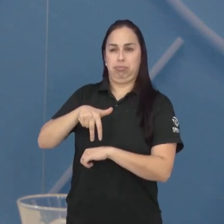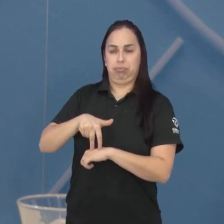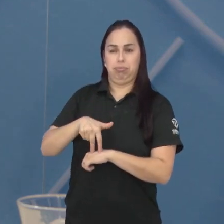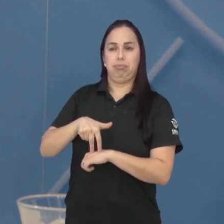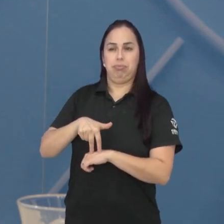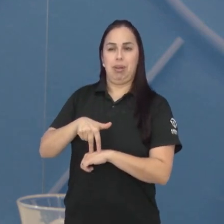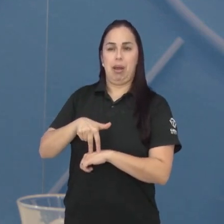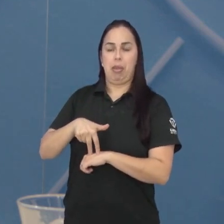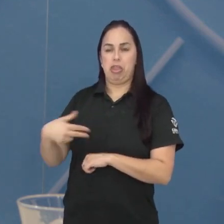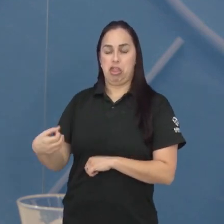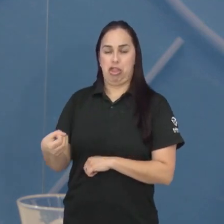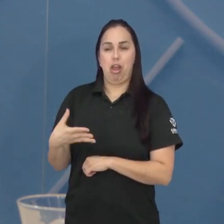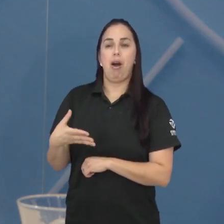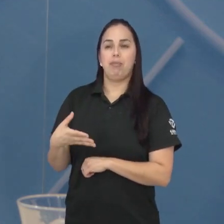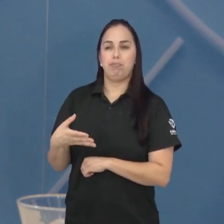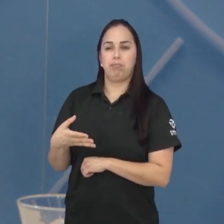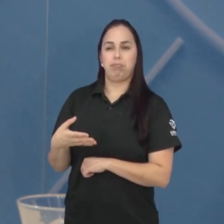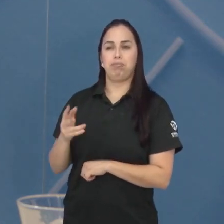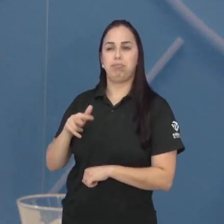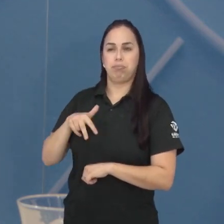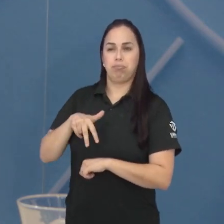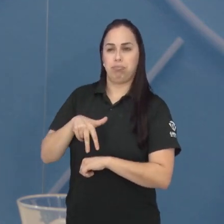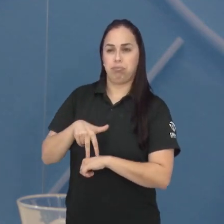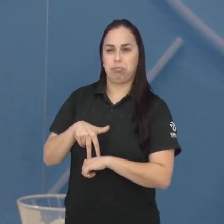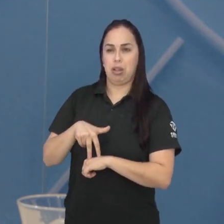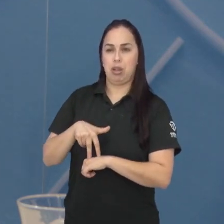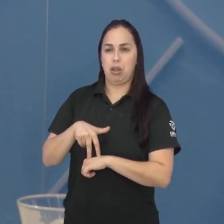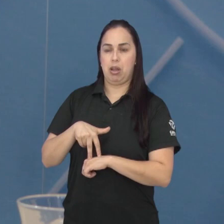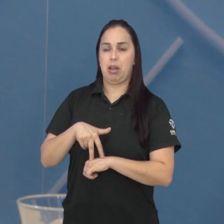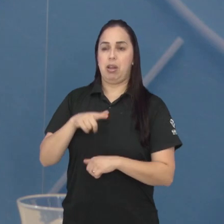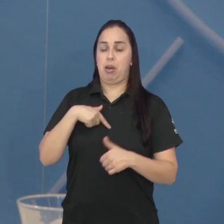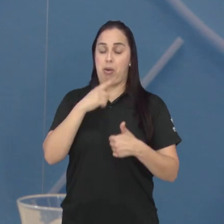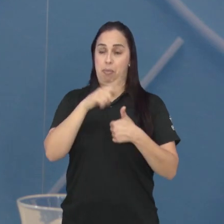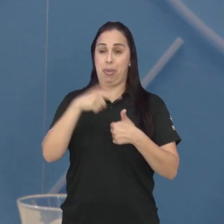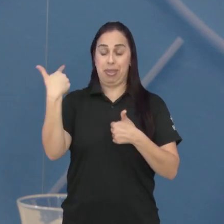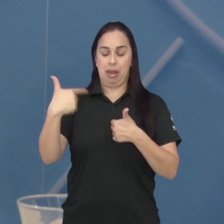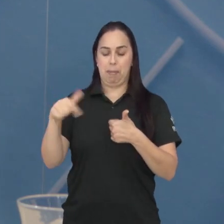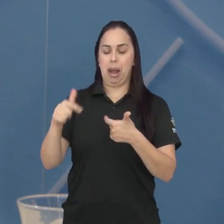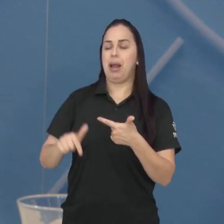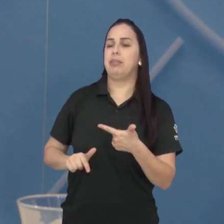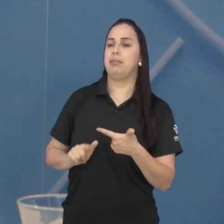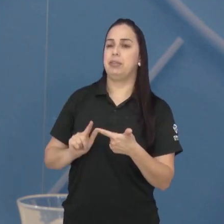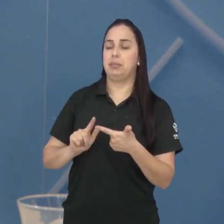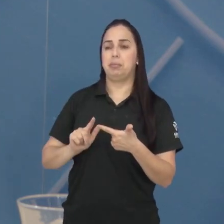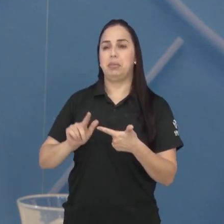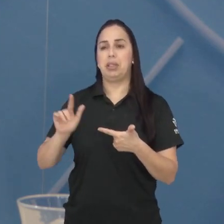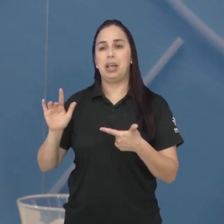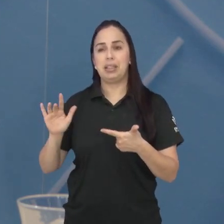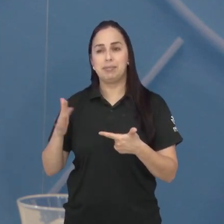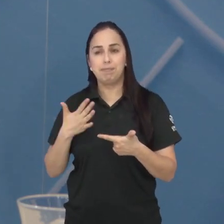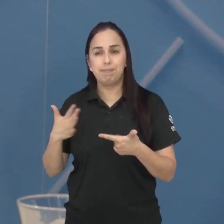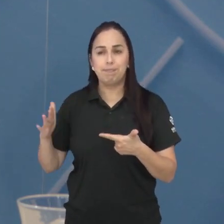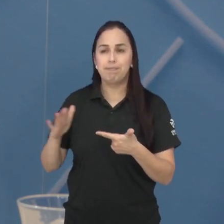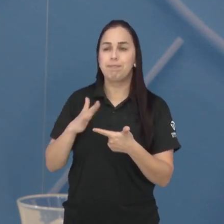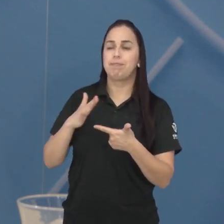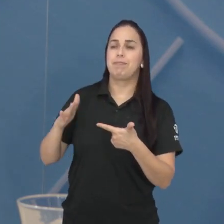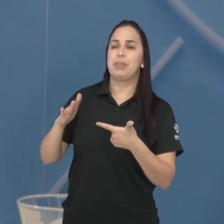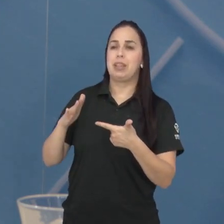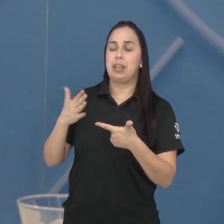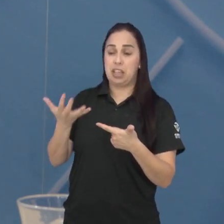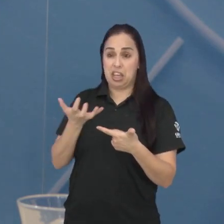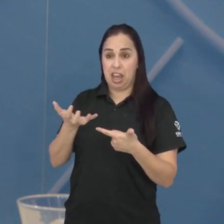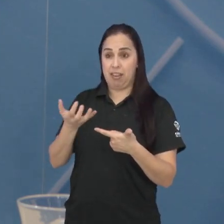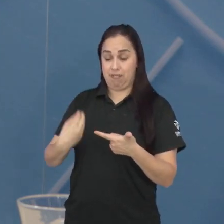aspas, né, moderna, ou seja, o mundo exige que a gente trabalhe, até a gente mesmo, né, quer às vezes melhorar